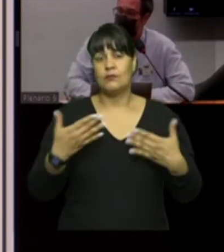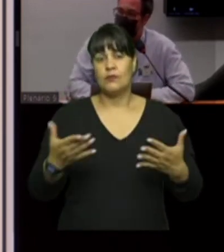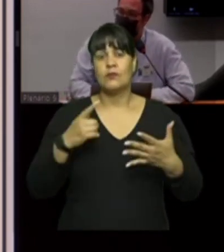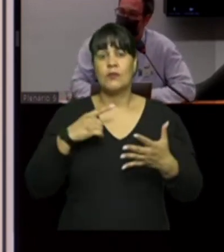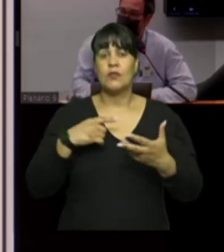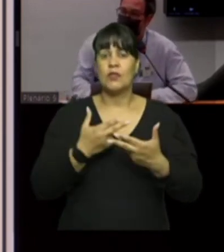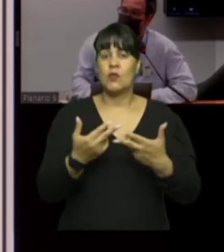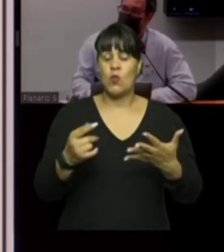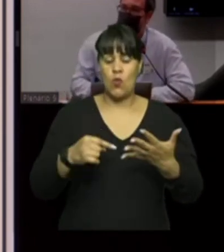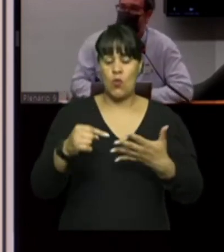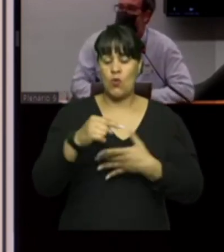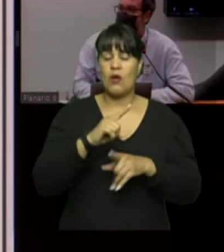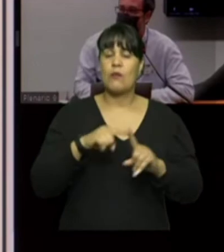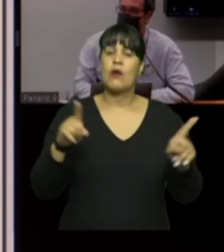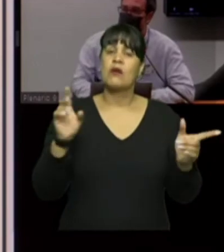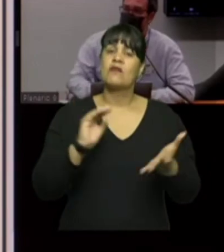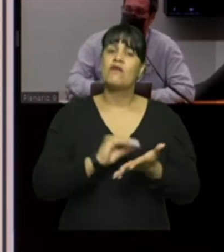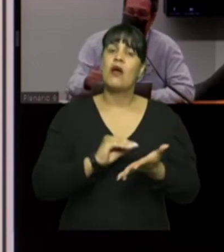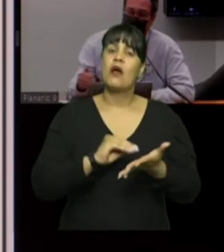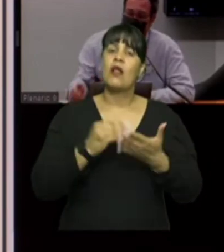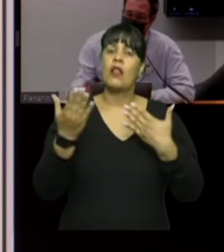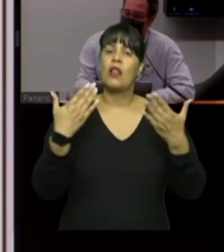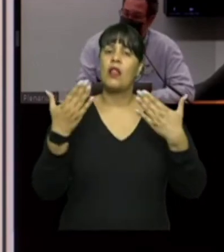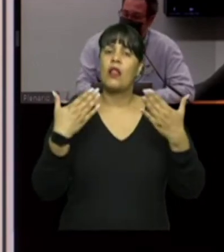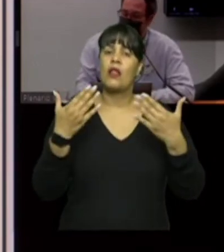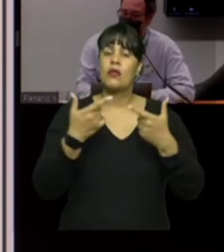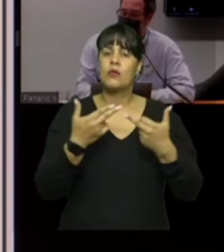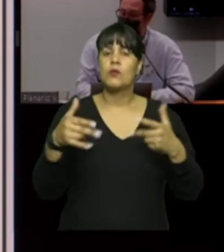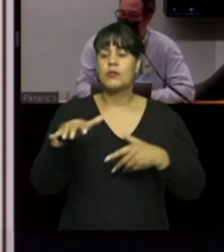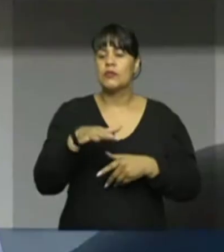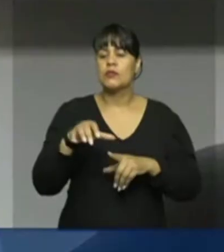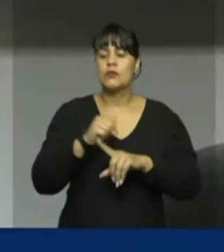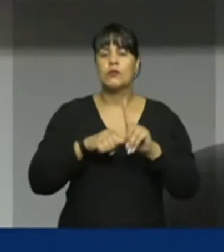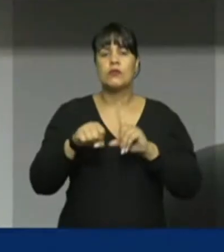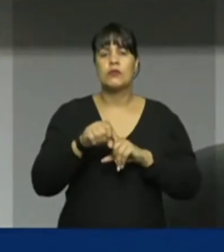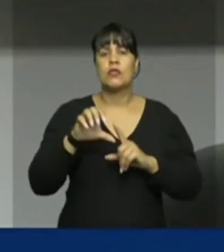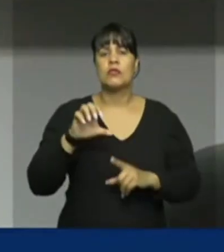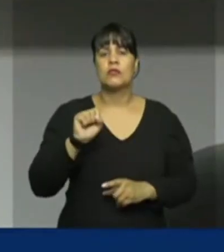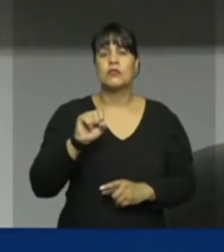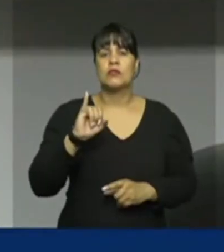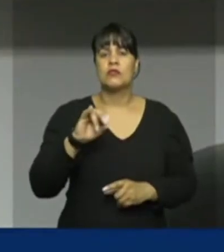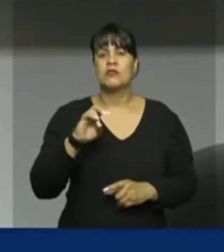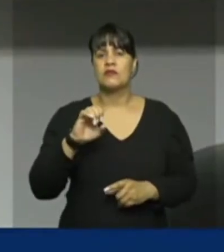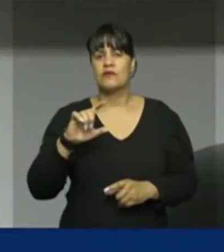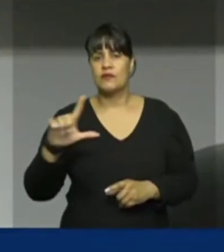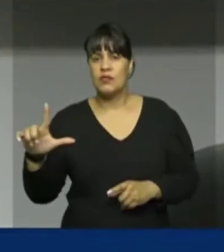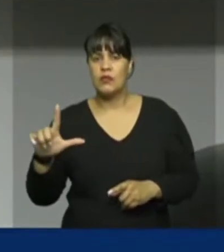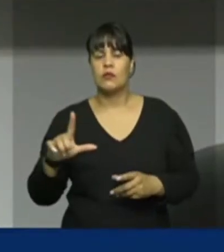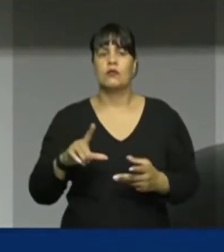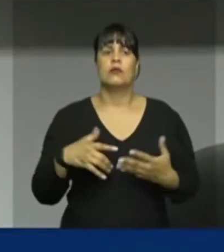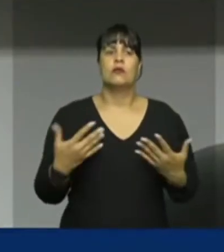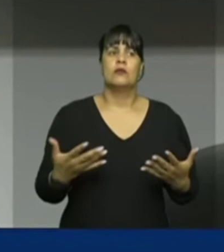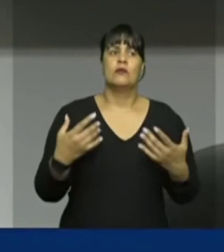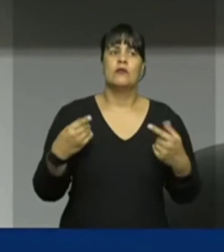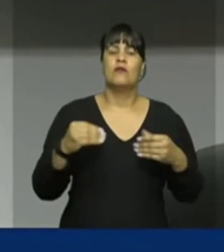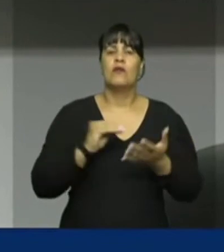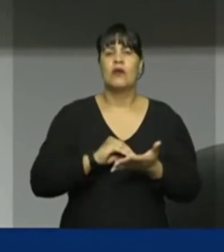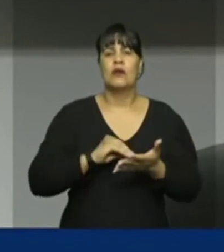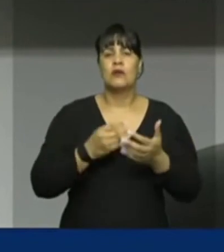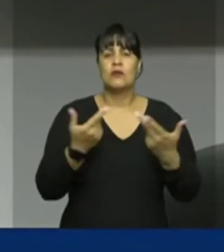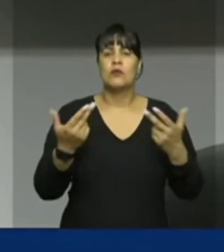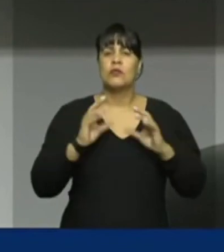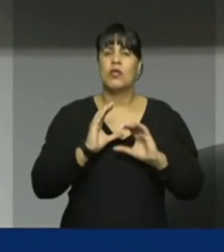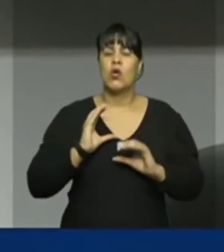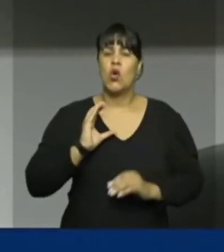qualquer nível de debate com a sociedade civil, com as instâncias de controle social, a exemplo do Conselho Nacional de Saúde,